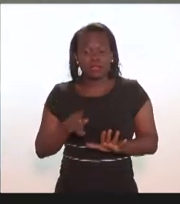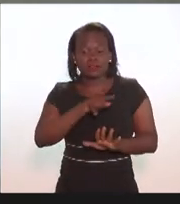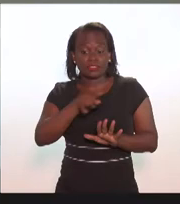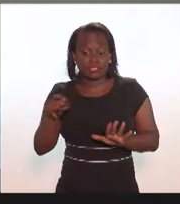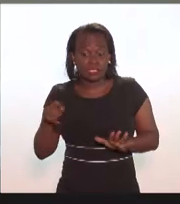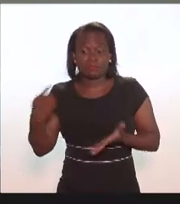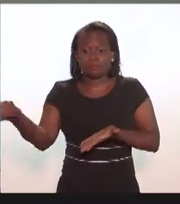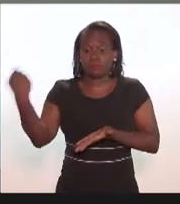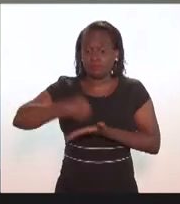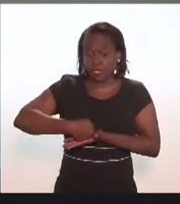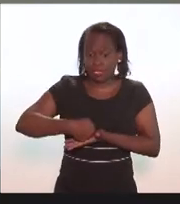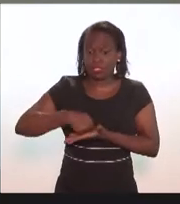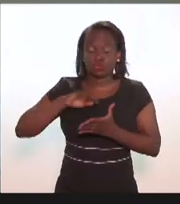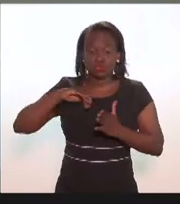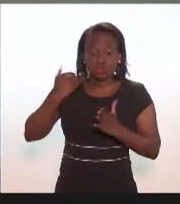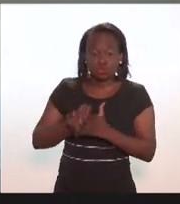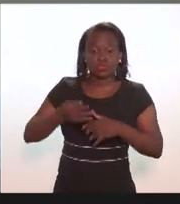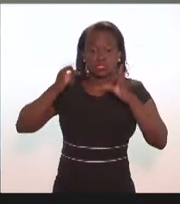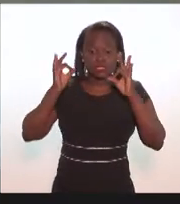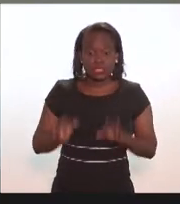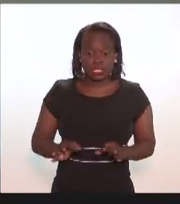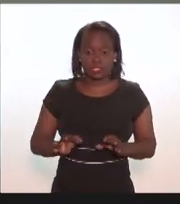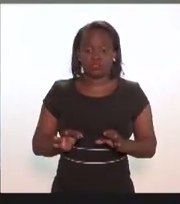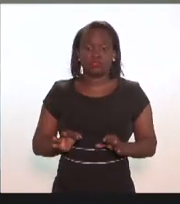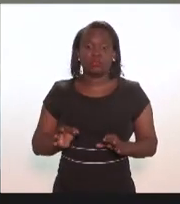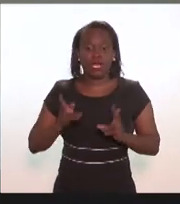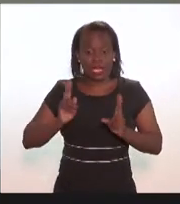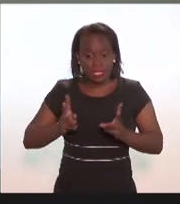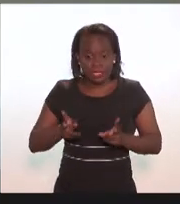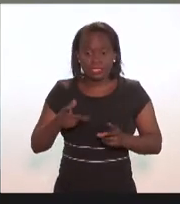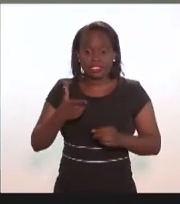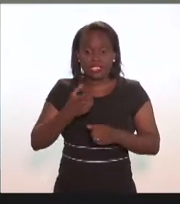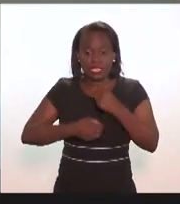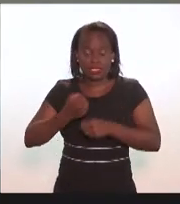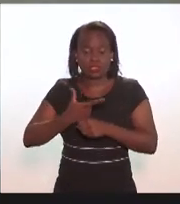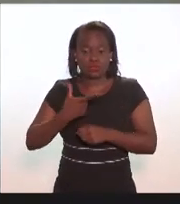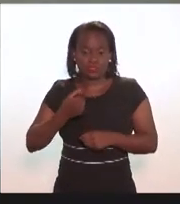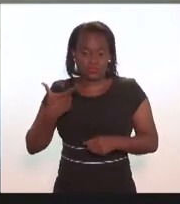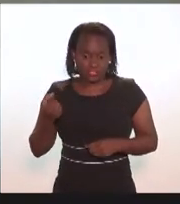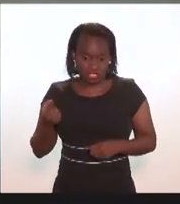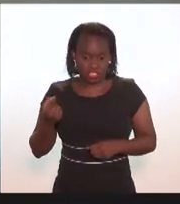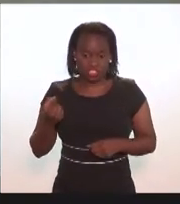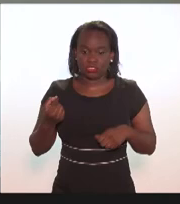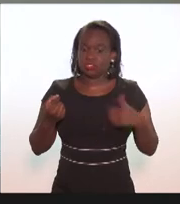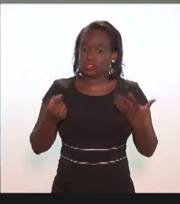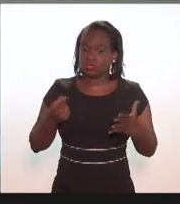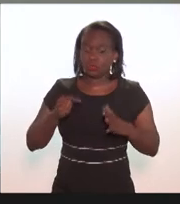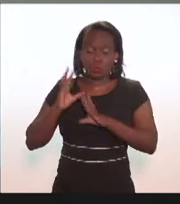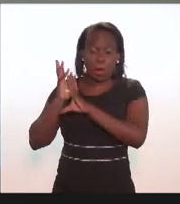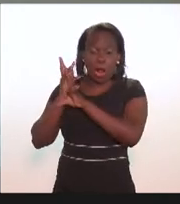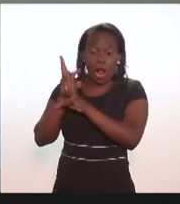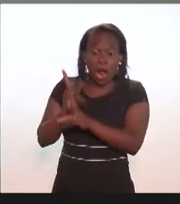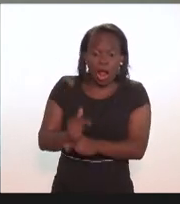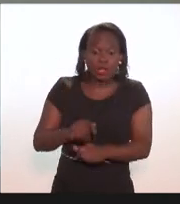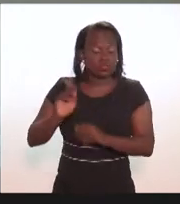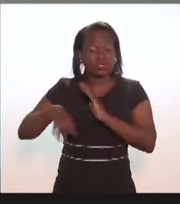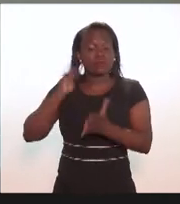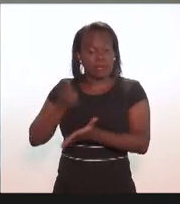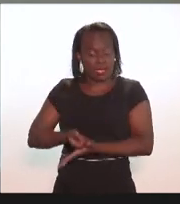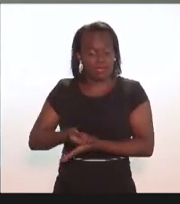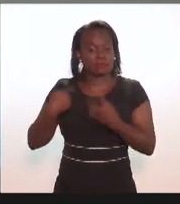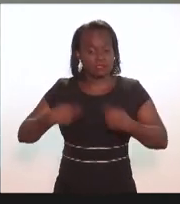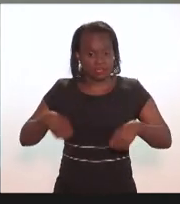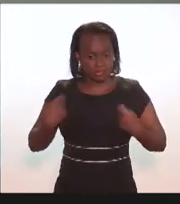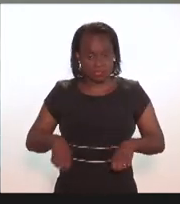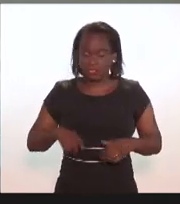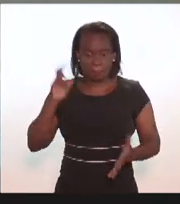empresas pagassem tudo devido ao Estado ainda no ano de 2020, ou seja, todo o montante devido nessas multas deveria ser